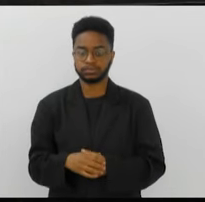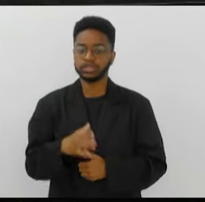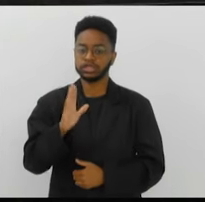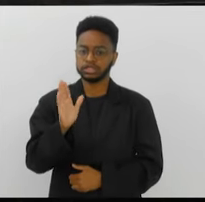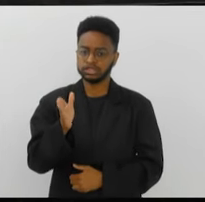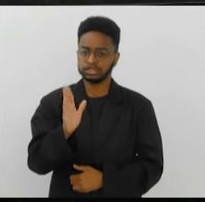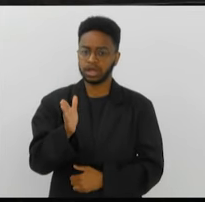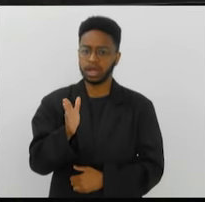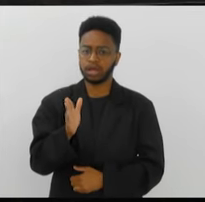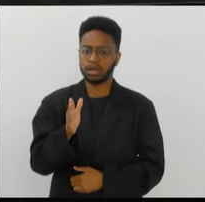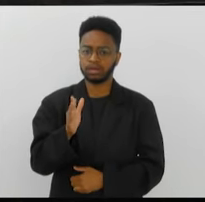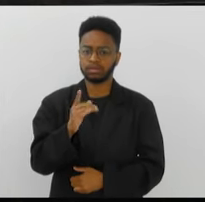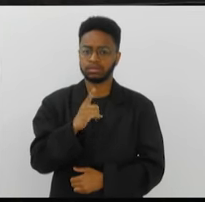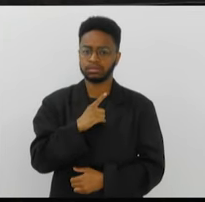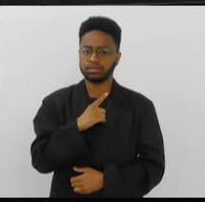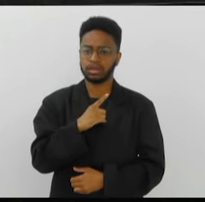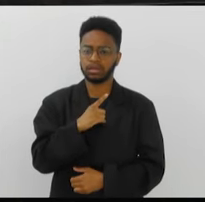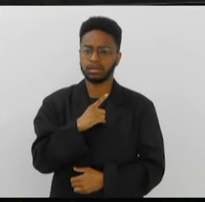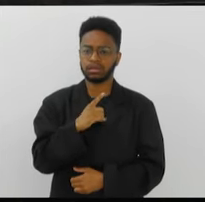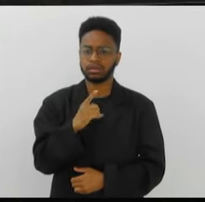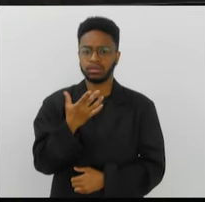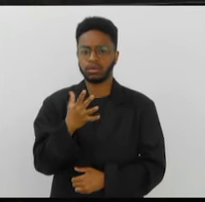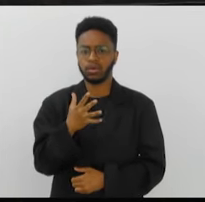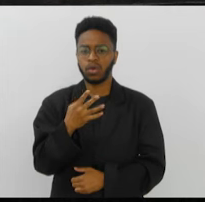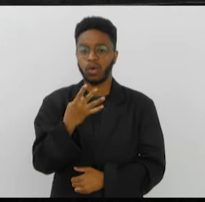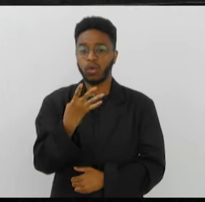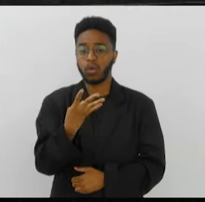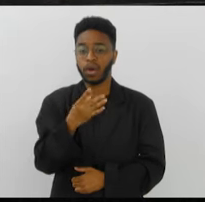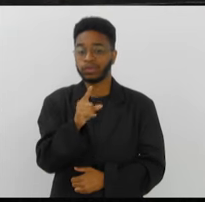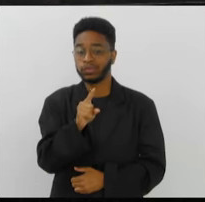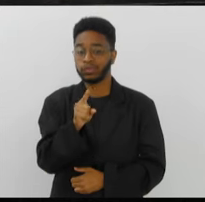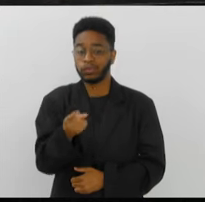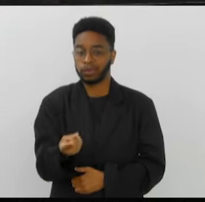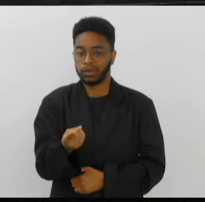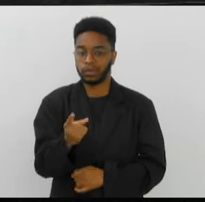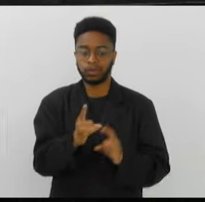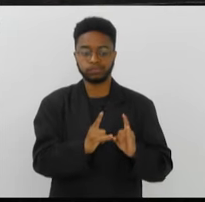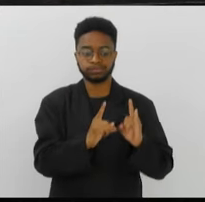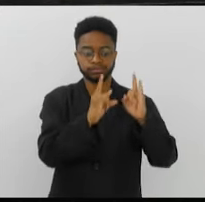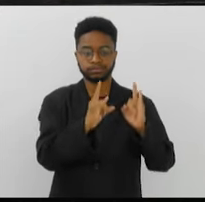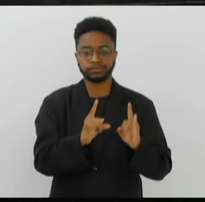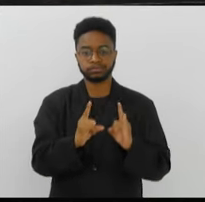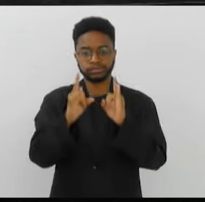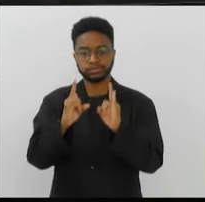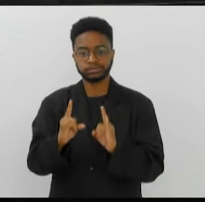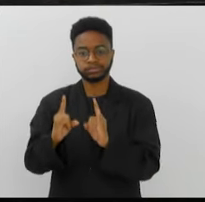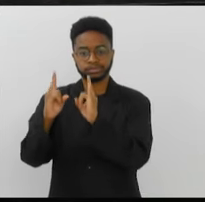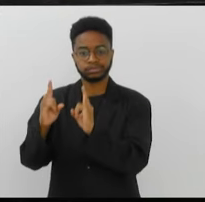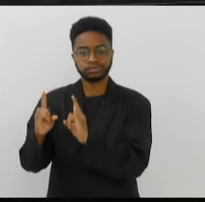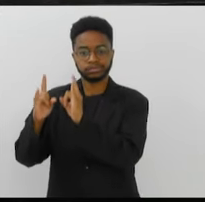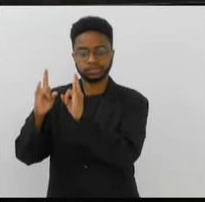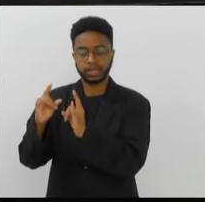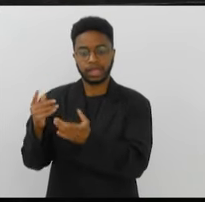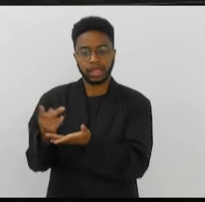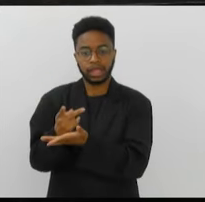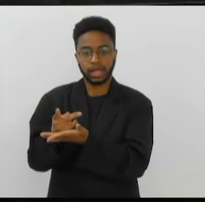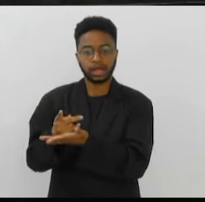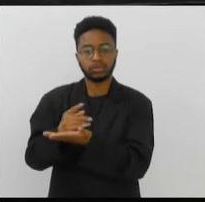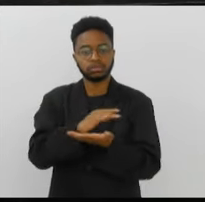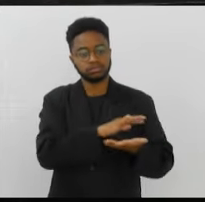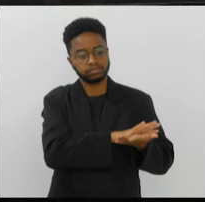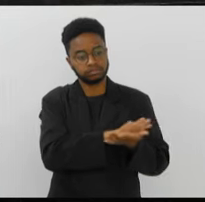foram mais de 4 mil edificações irregulares